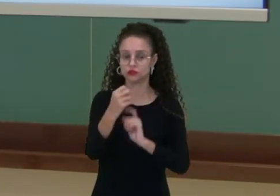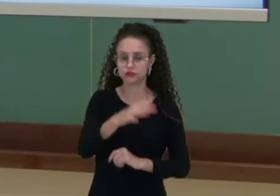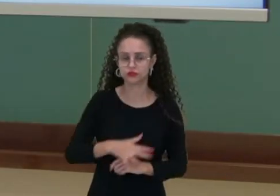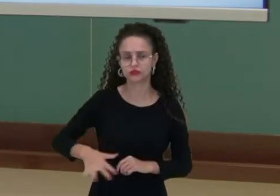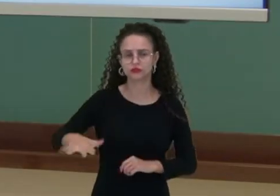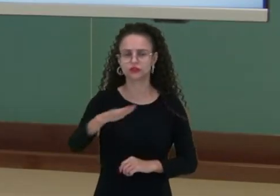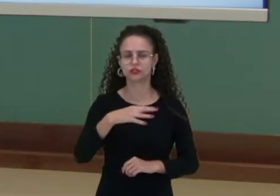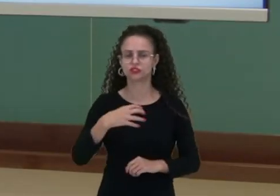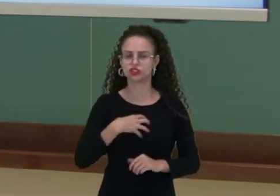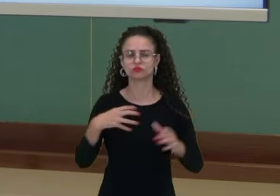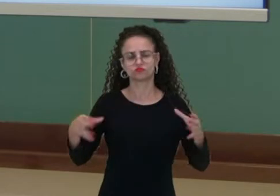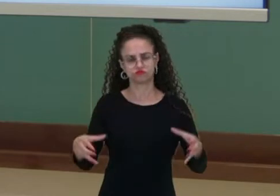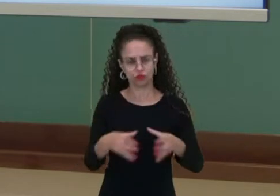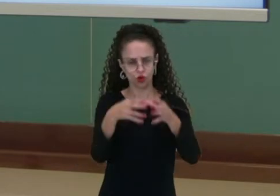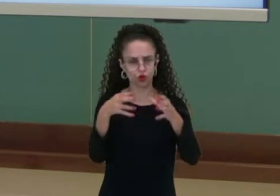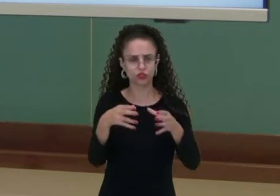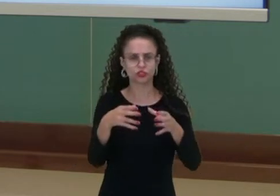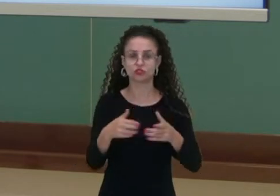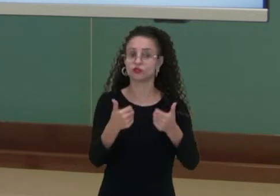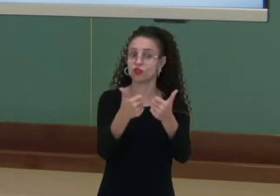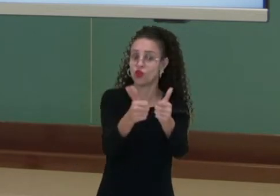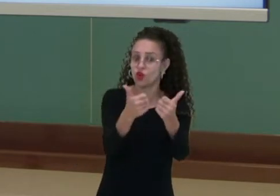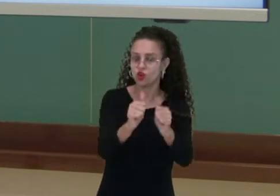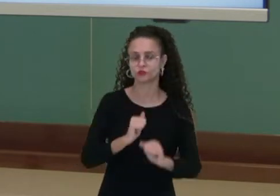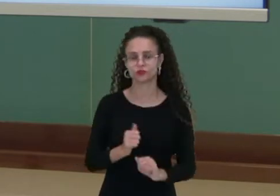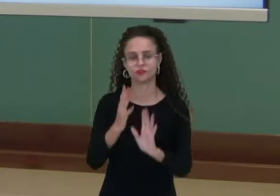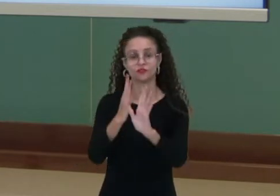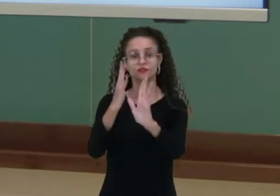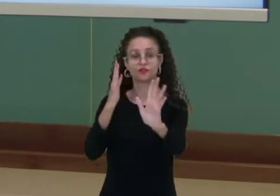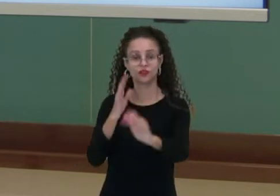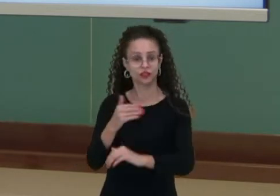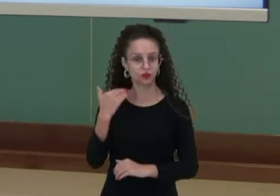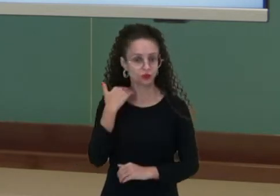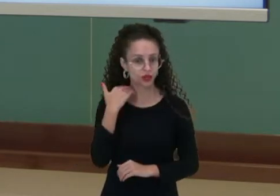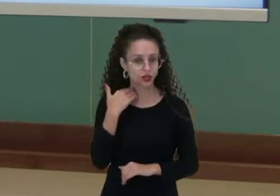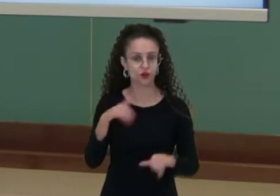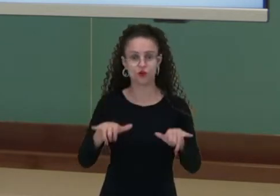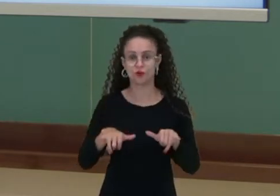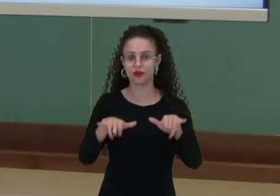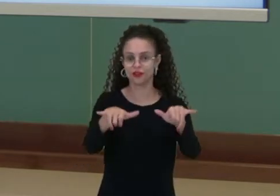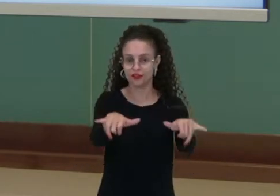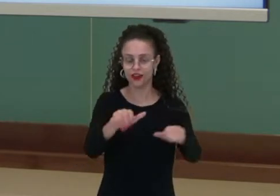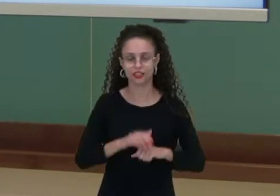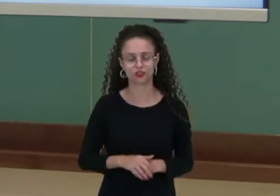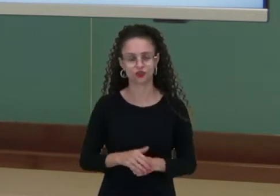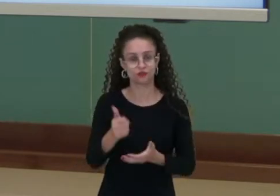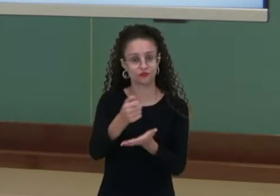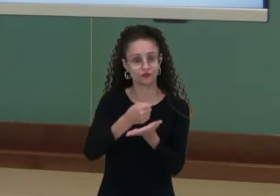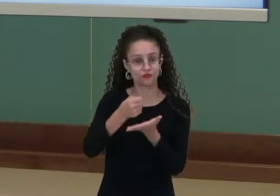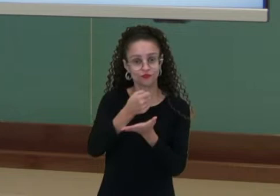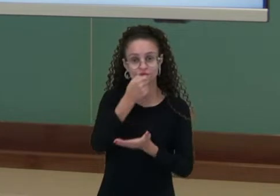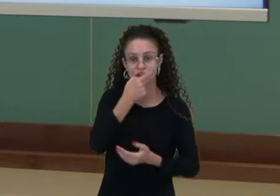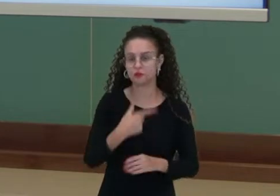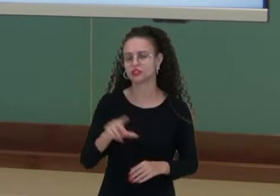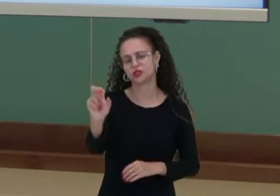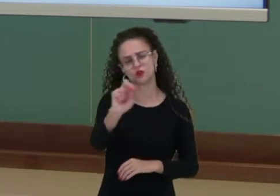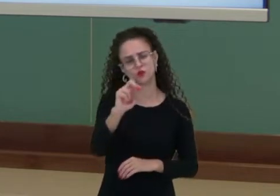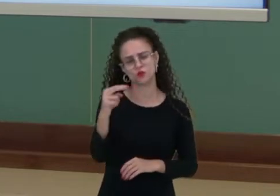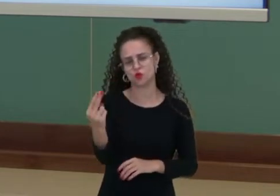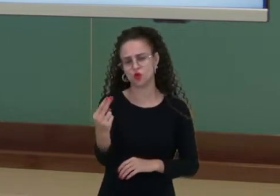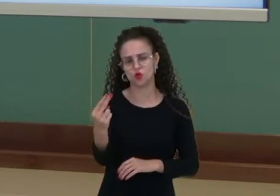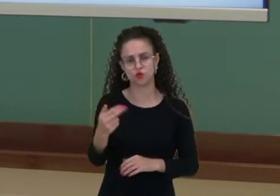de maneira coletiva, em ônibus, na fila do banco, do supermercado, da farmácia, ou até mesmo